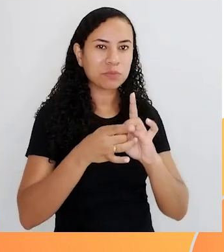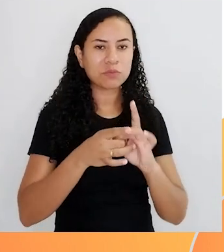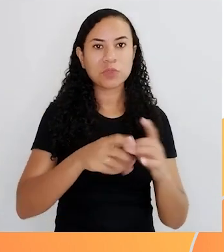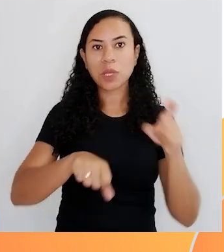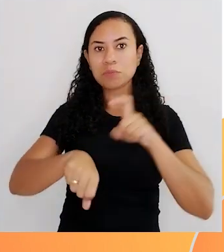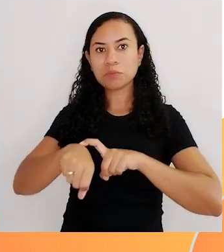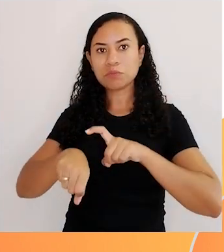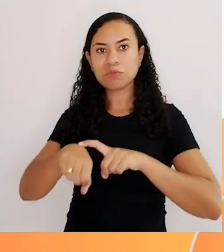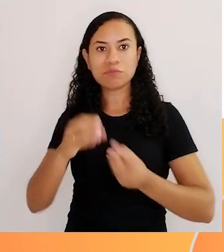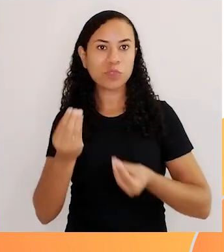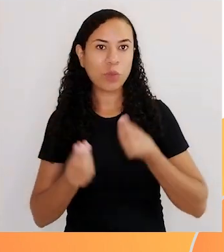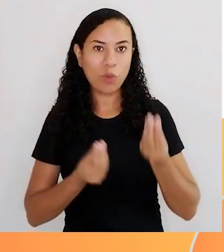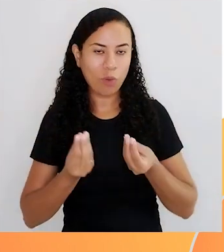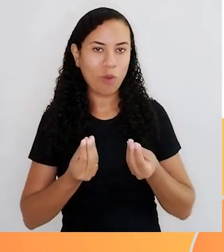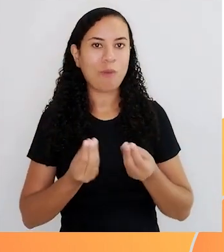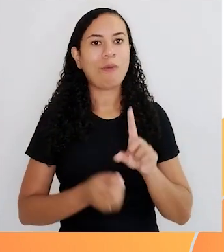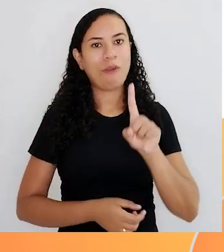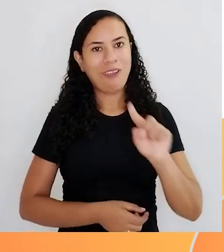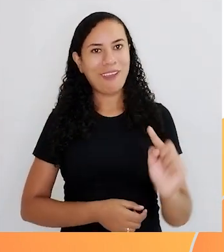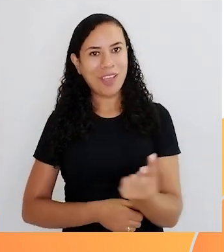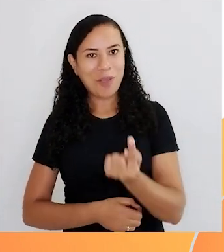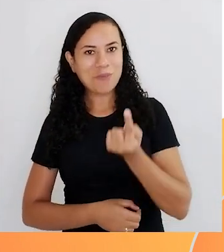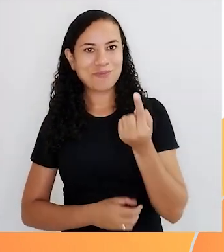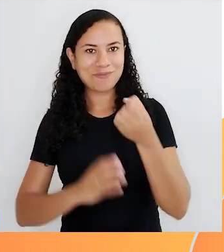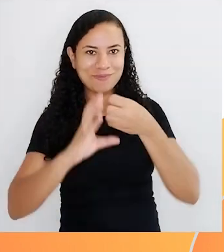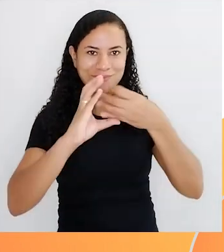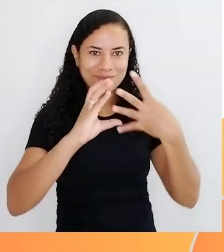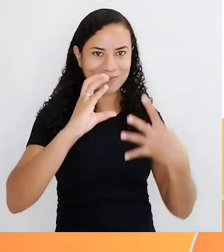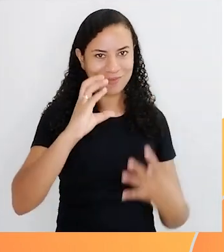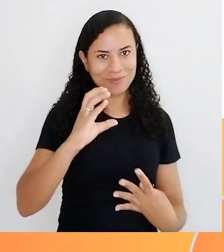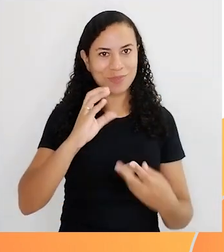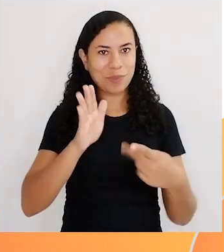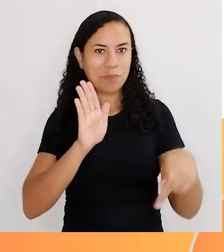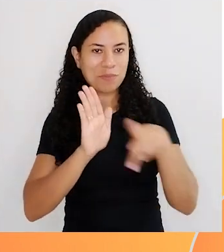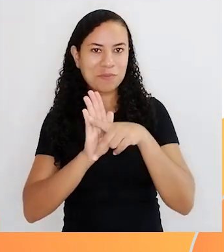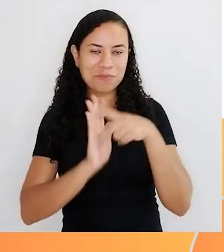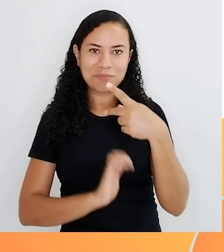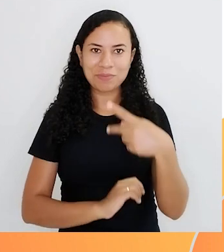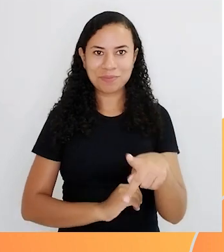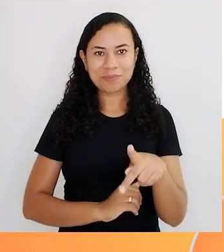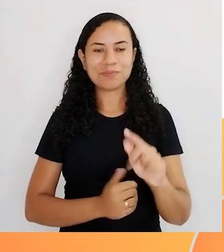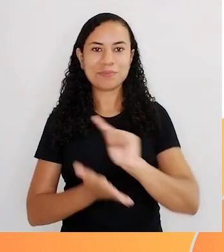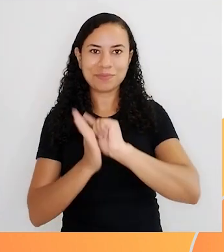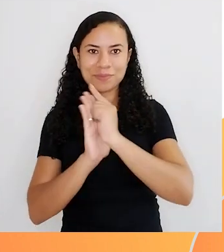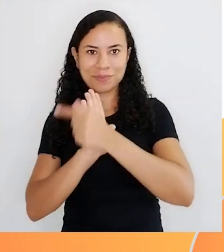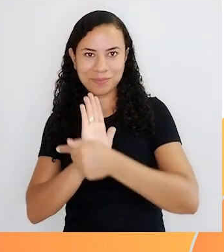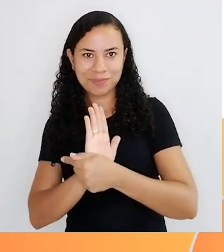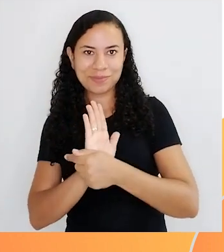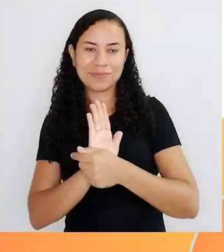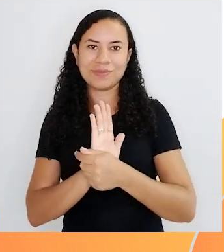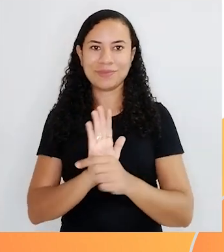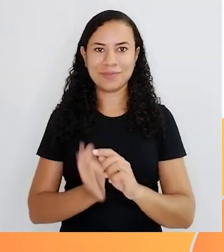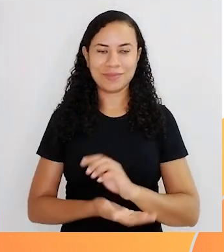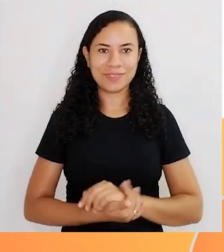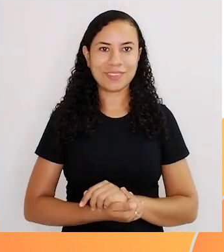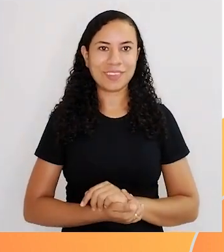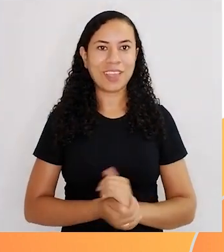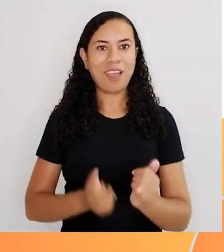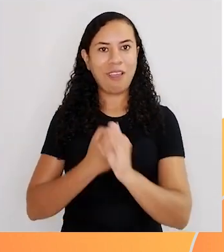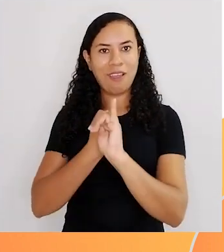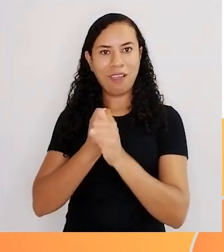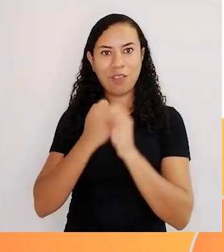uma das características desse gênero textual. A crônica, ela é um texto que foca